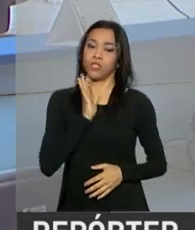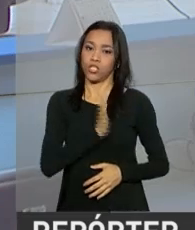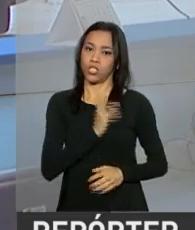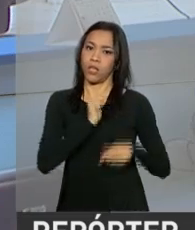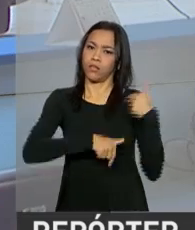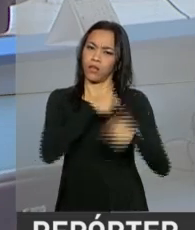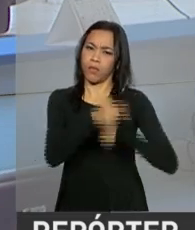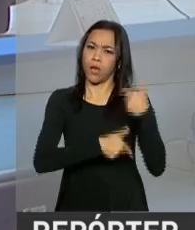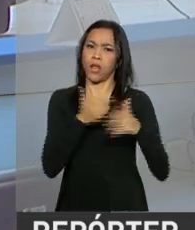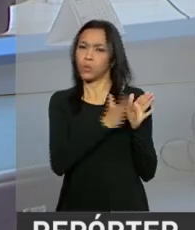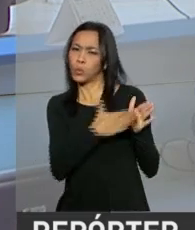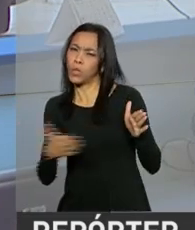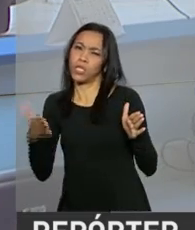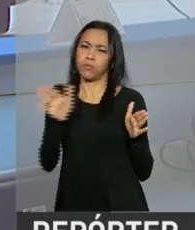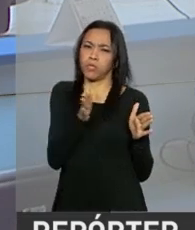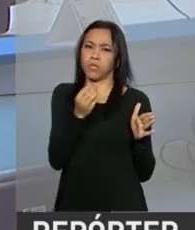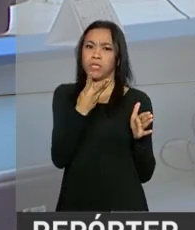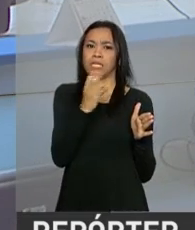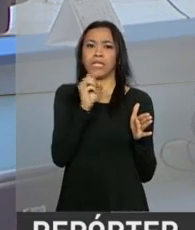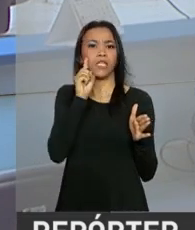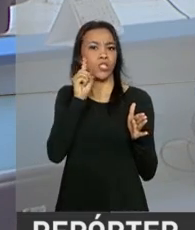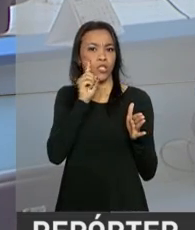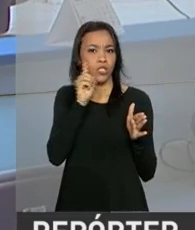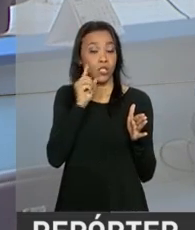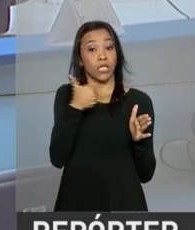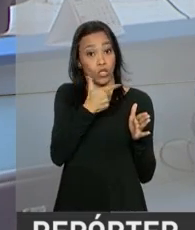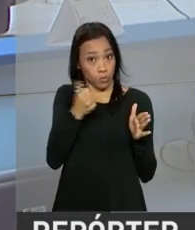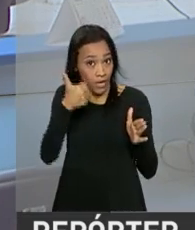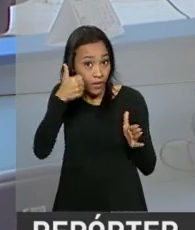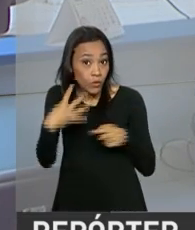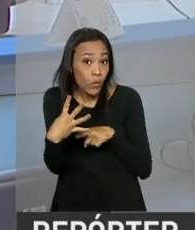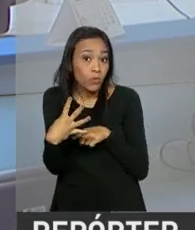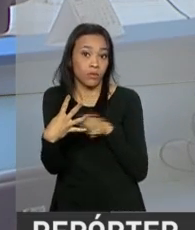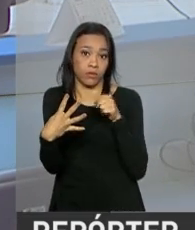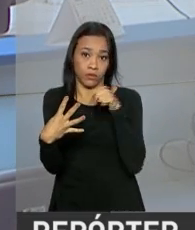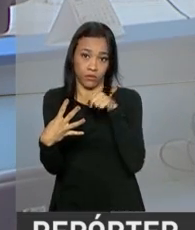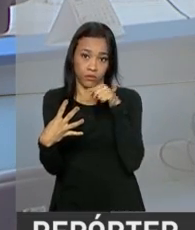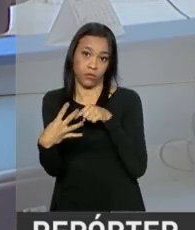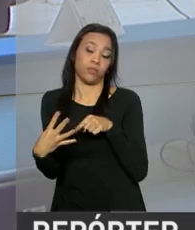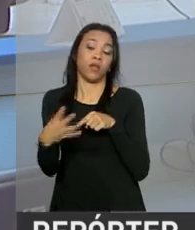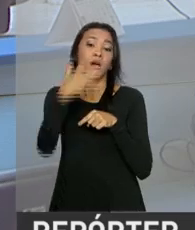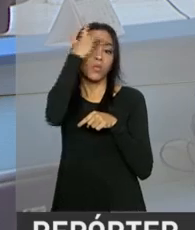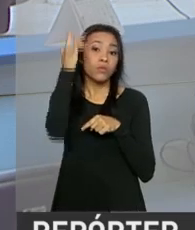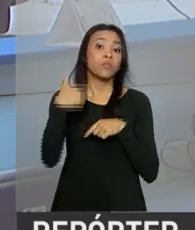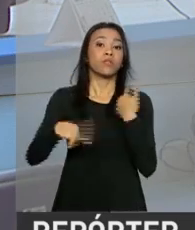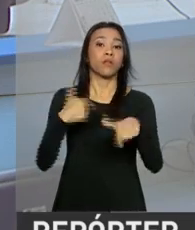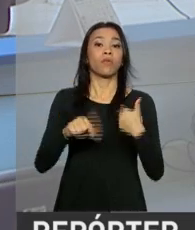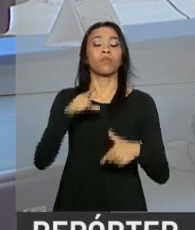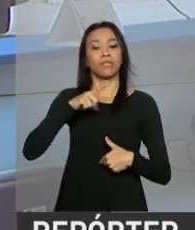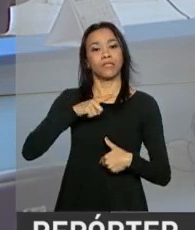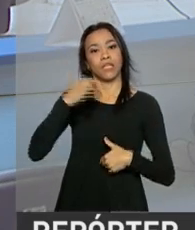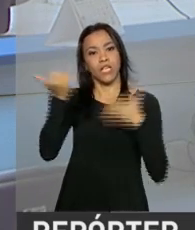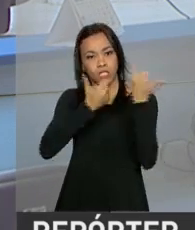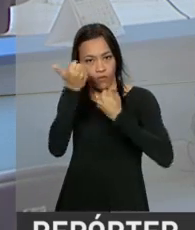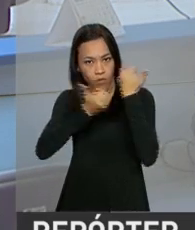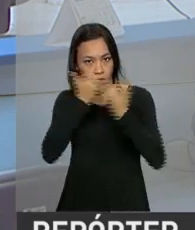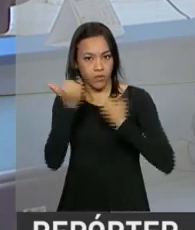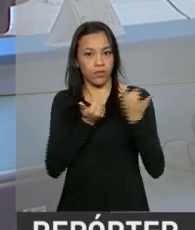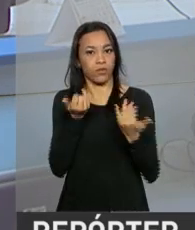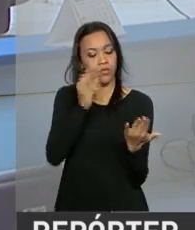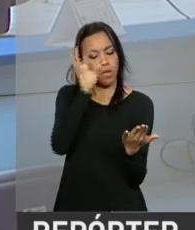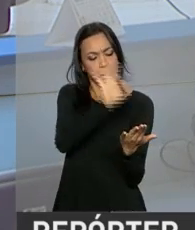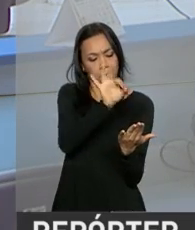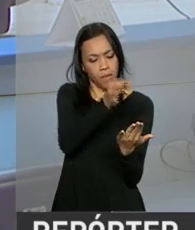atividade remunerada durante pelo menos 30 dias em 2014. Além disso, o trabalhador tem que ter seus dados informados pelo